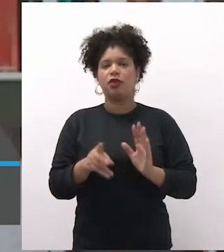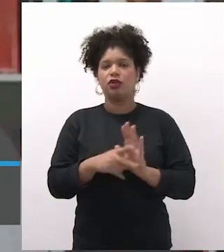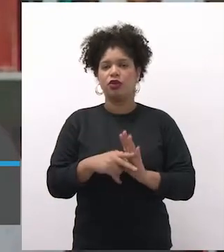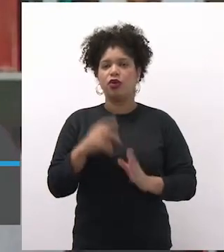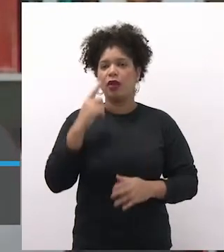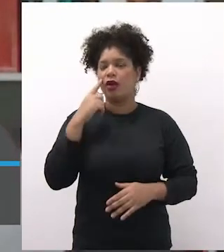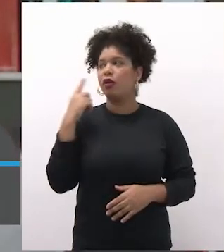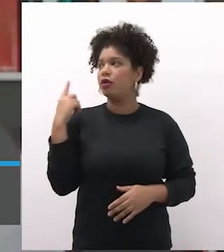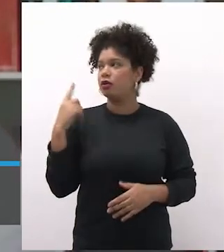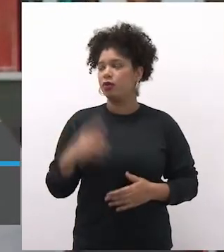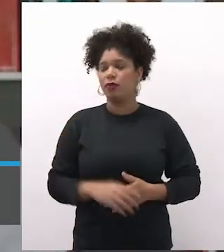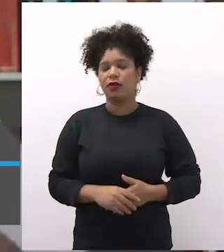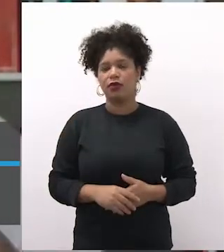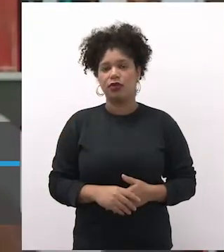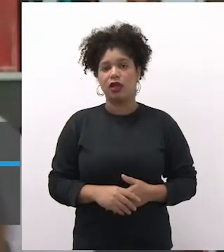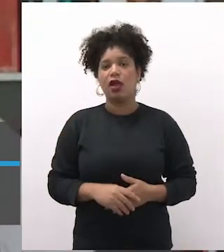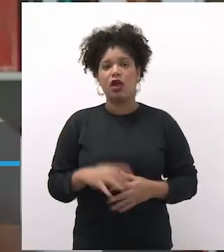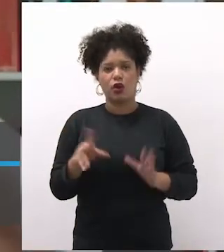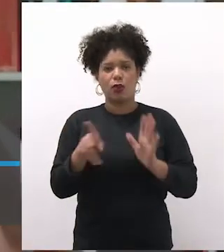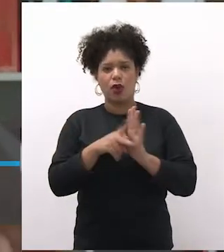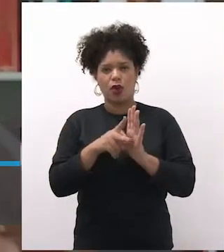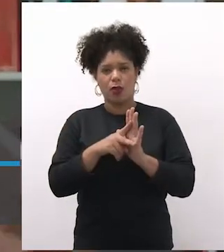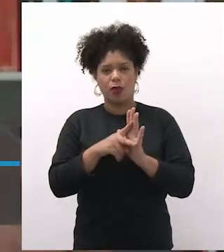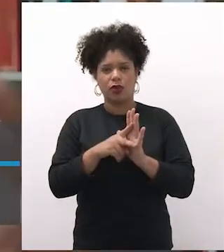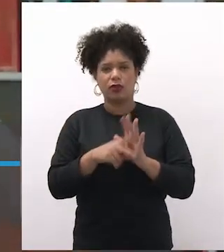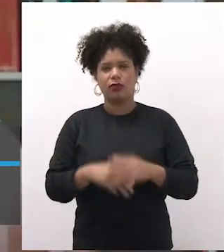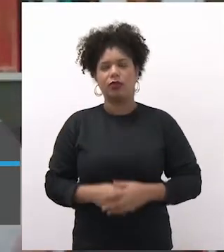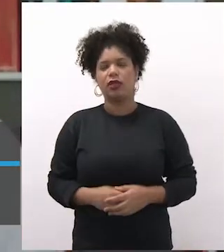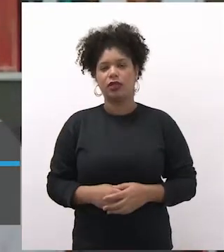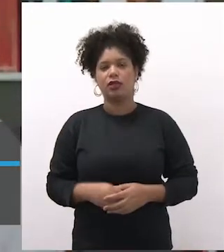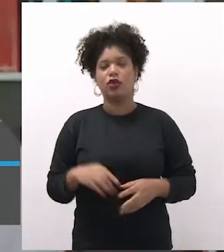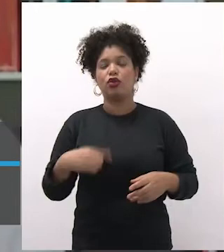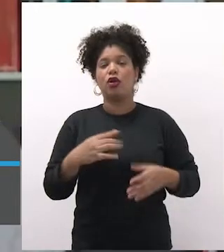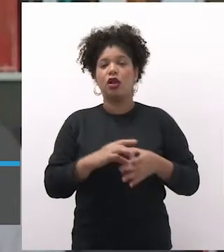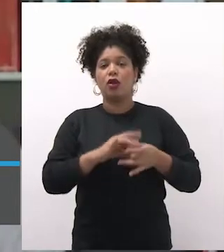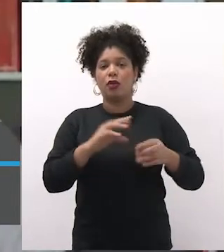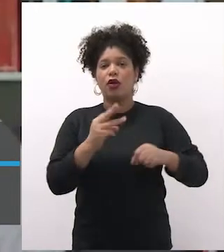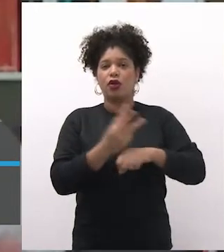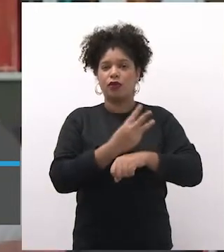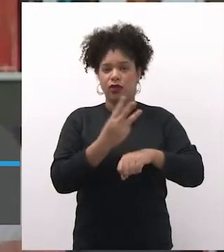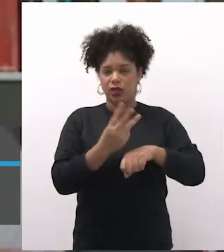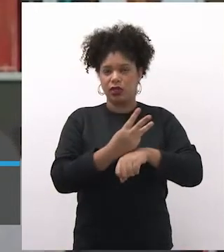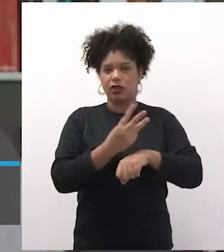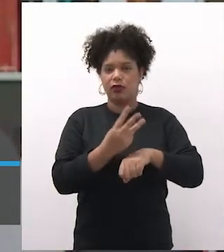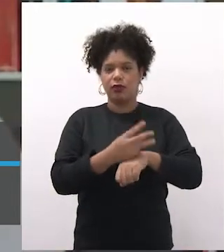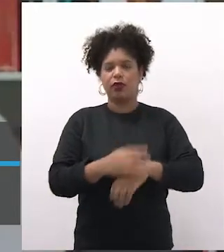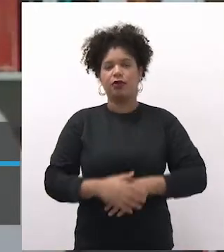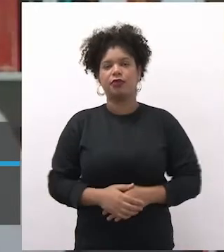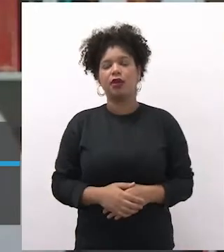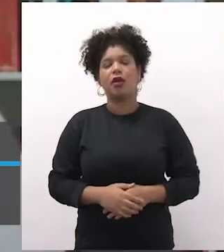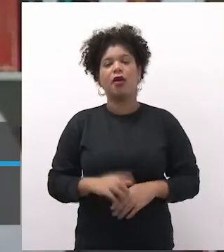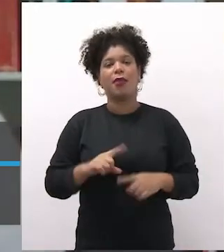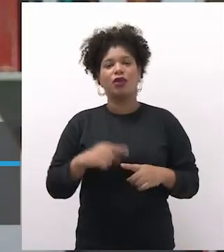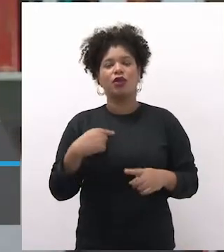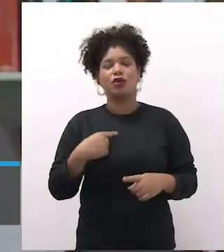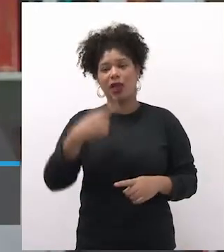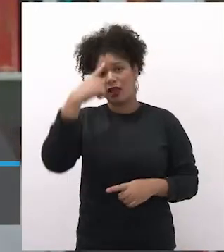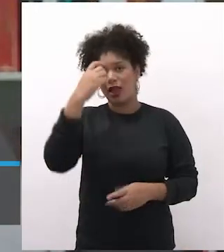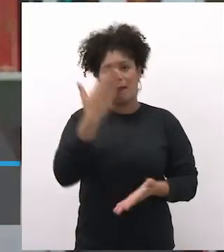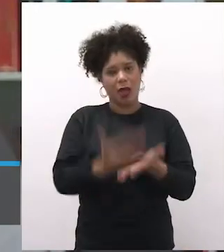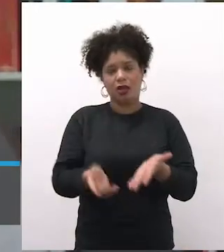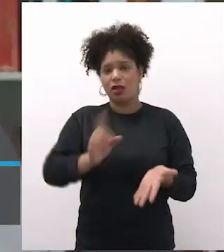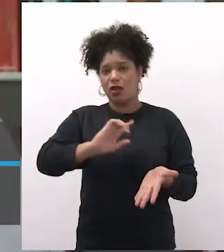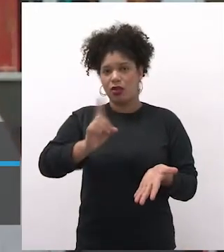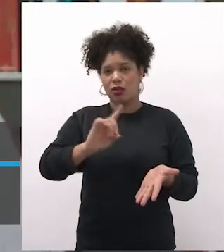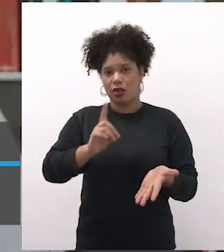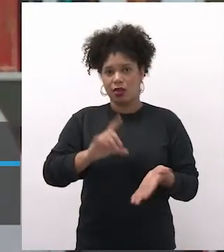a princípio... Só que, assim, a gente democratizou para as pessoas escolherem, mas a gente não perdeu a ideia principal